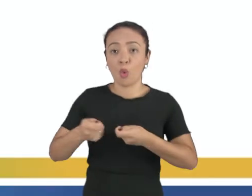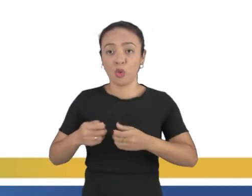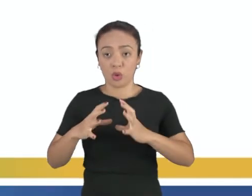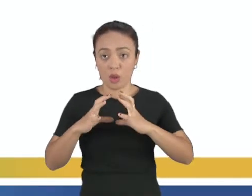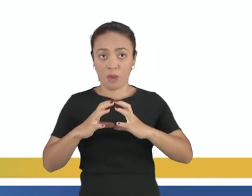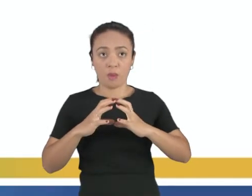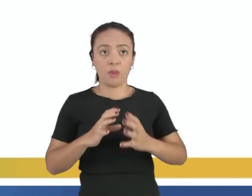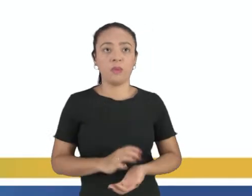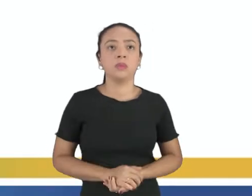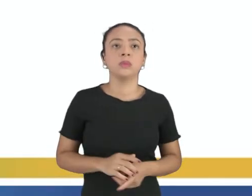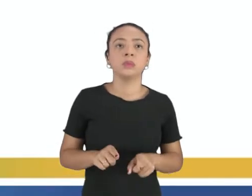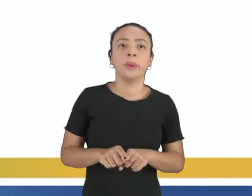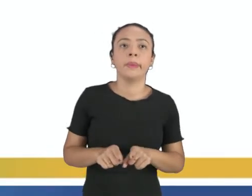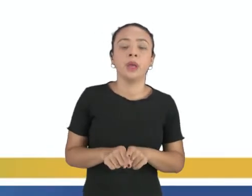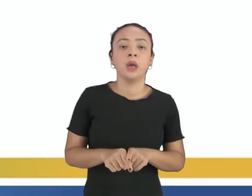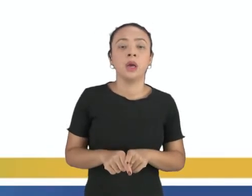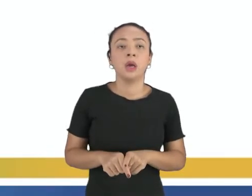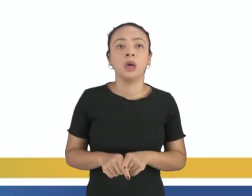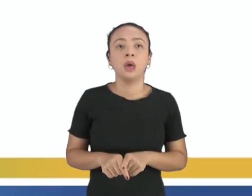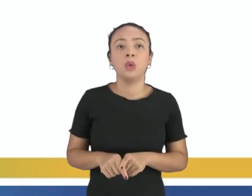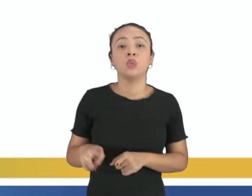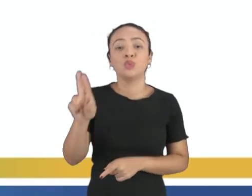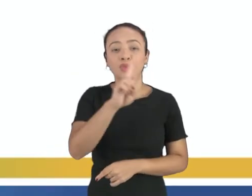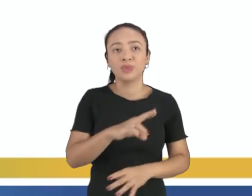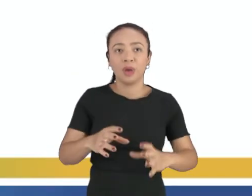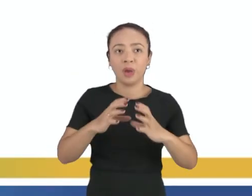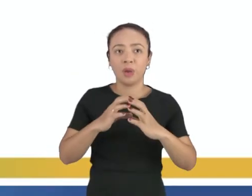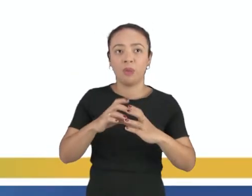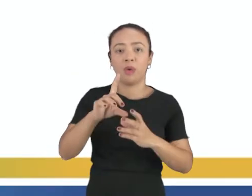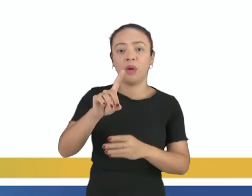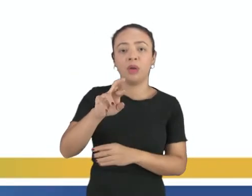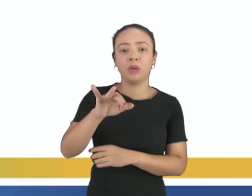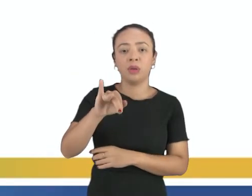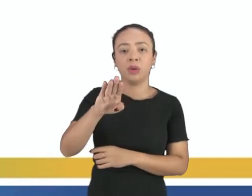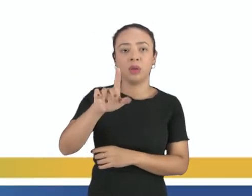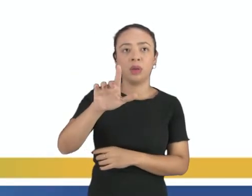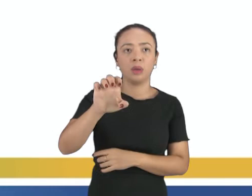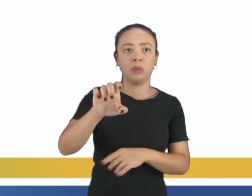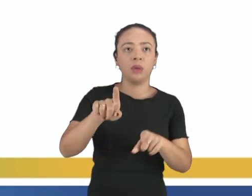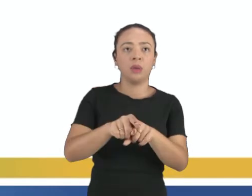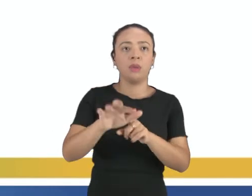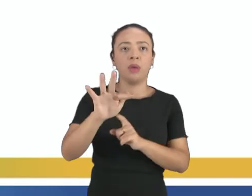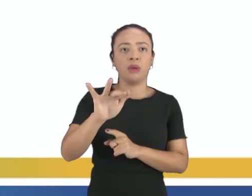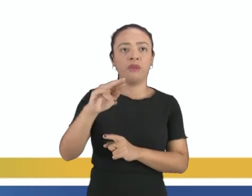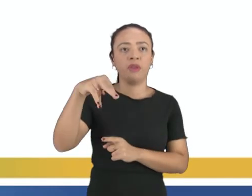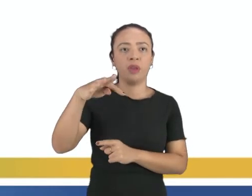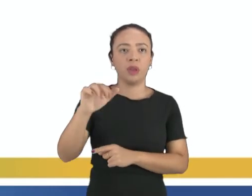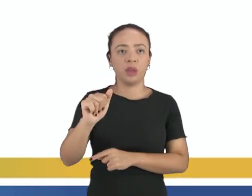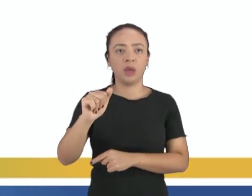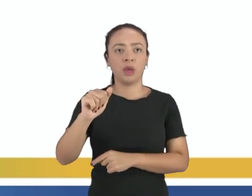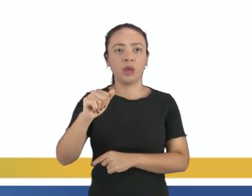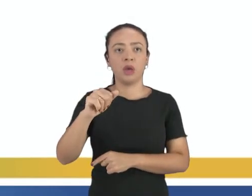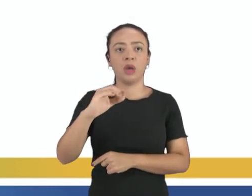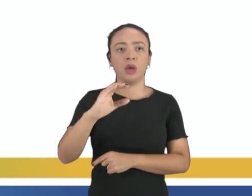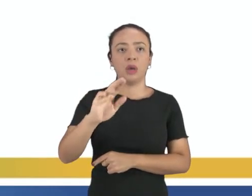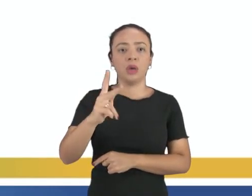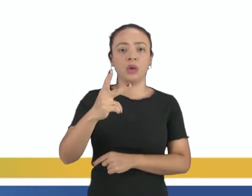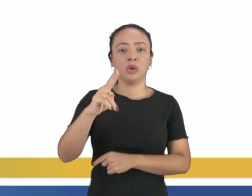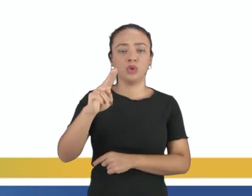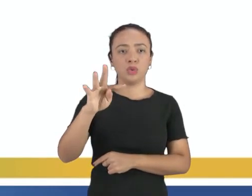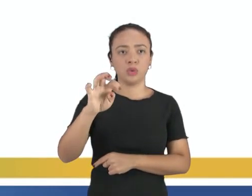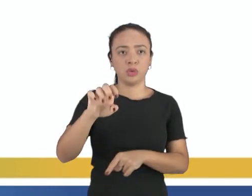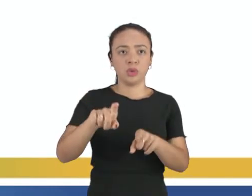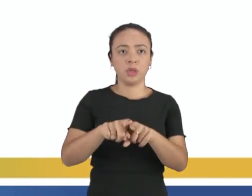de bola, condução de bola, drible, finta, chute e defesa.